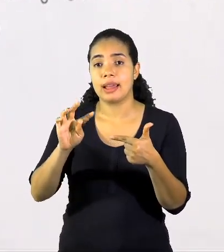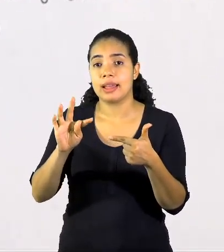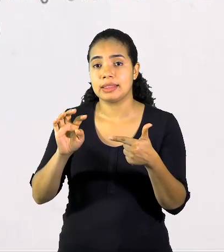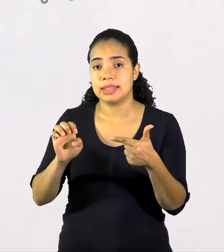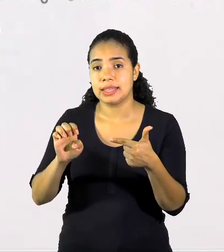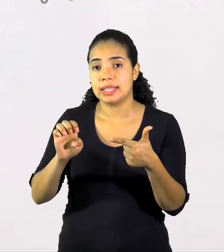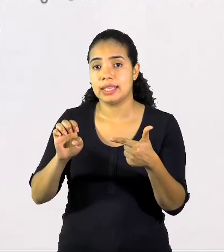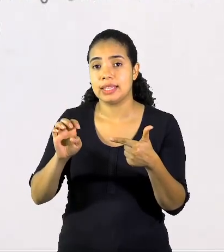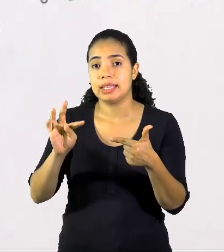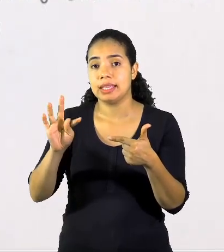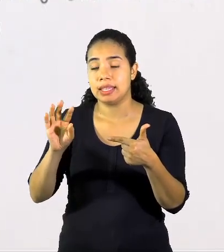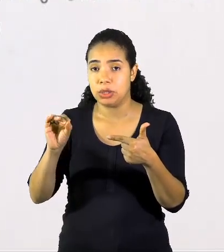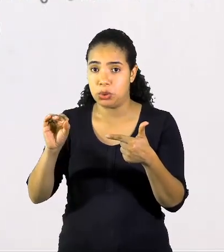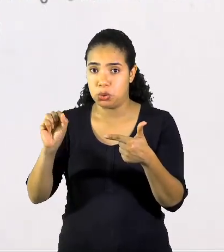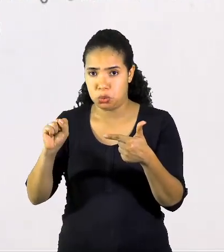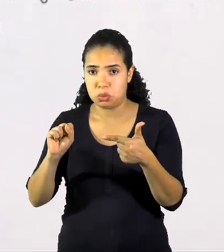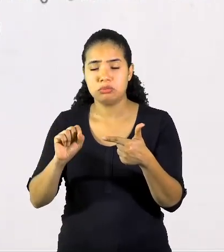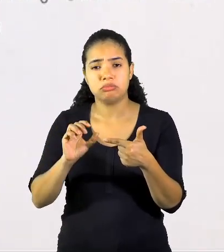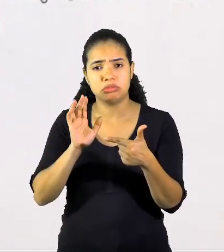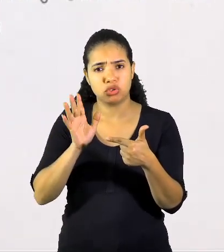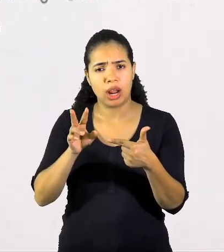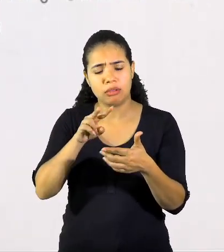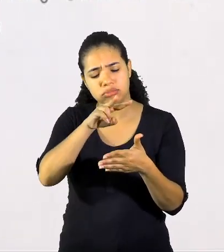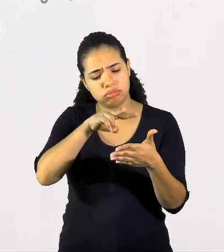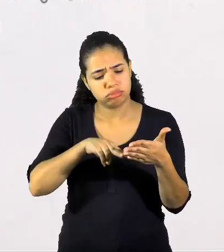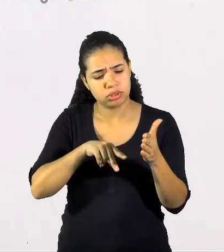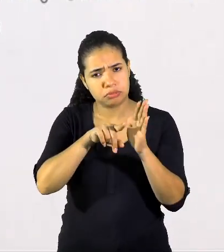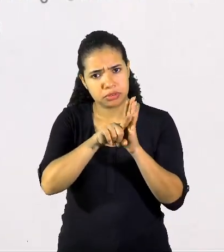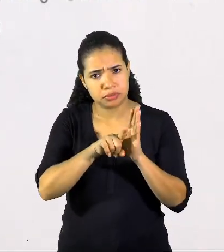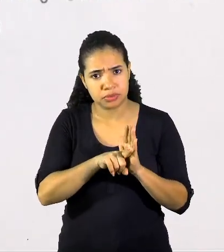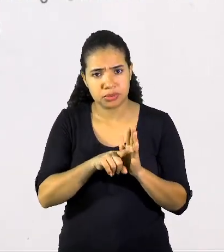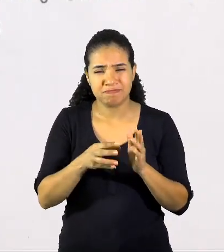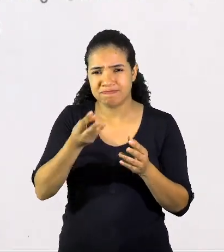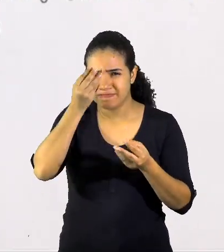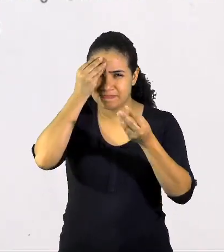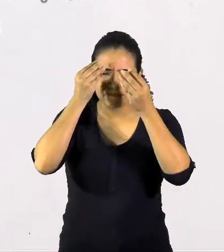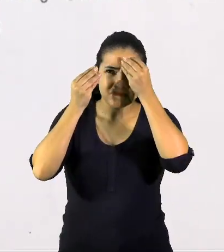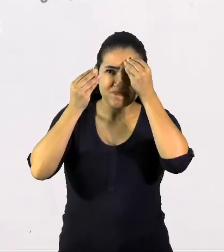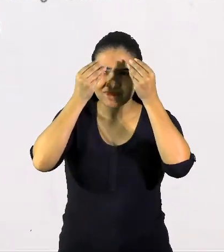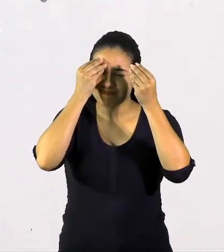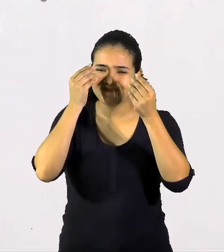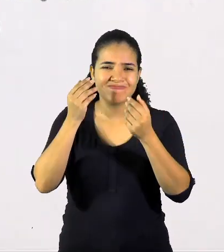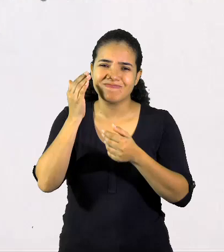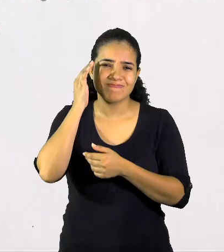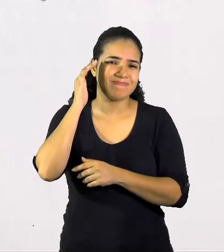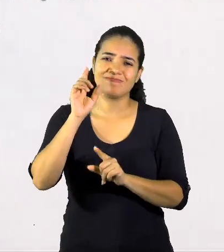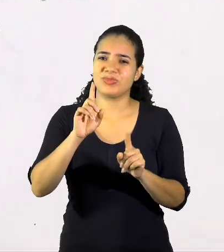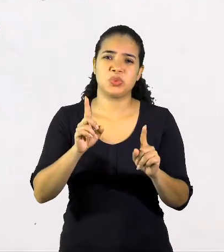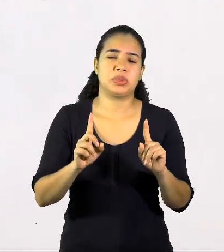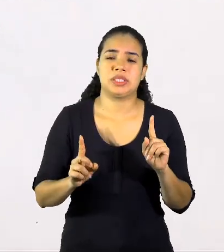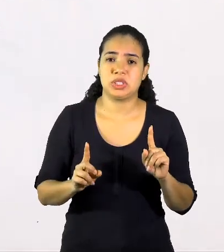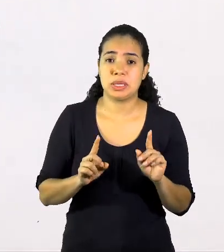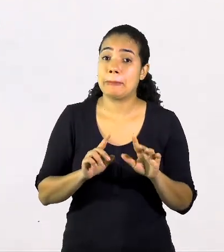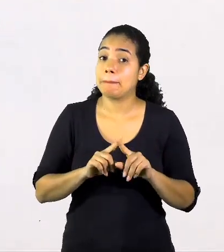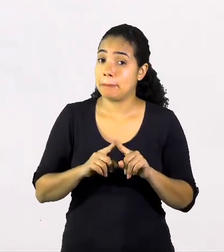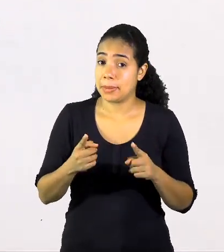professor. Já li o enunciado, não consegui absorver muita coisa disso daí, mas